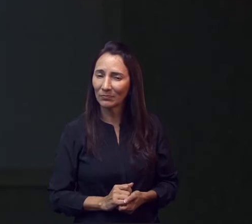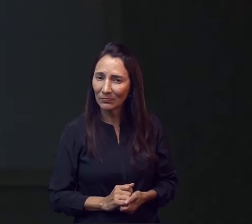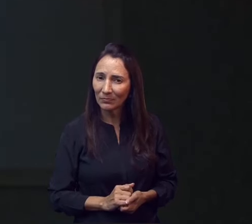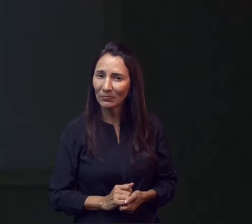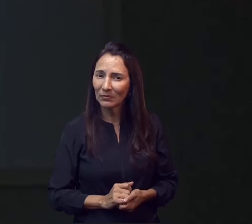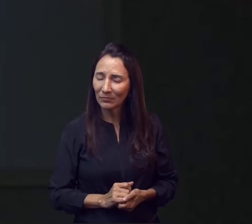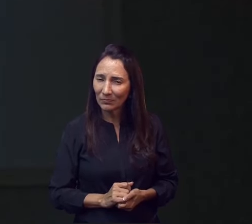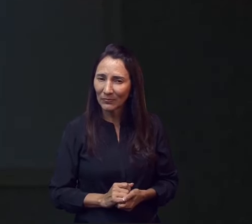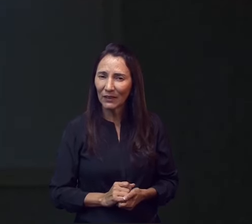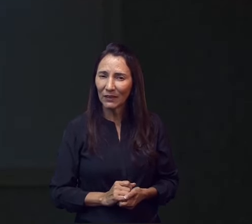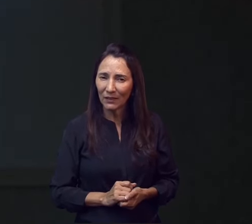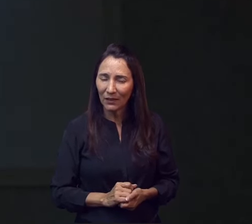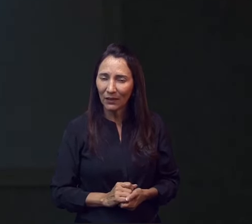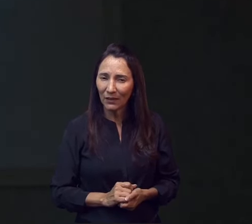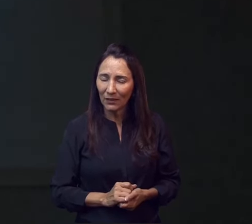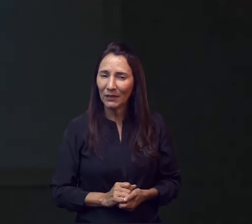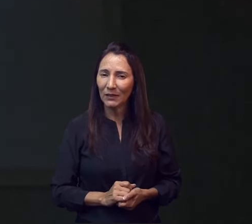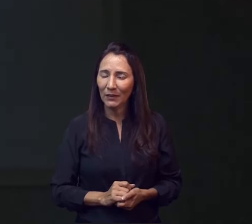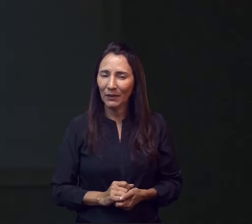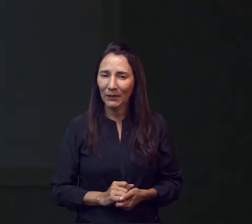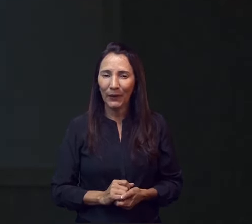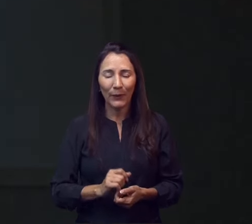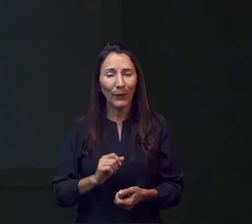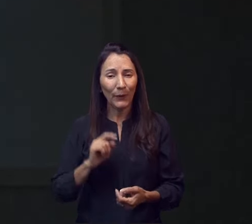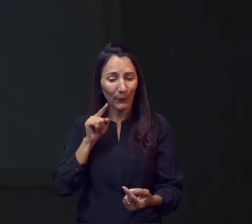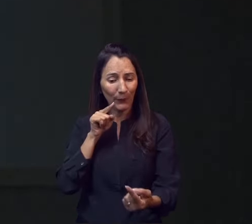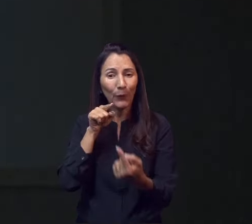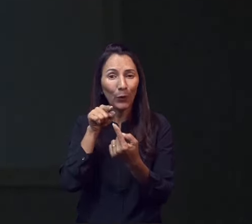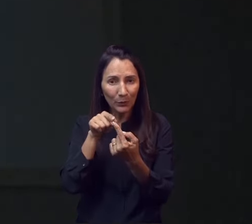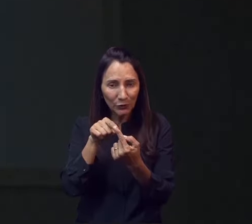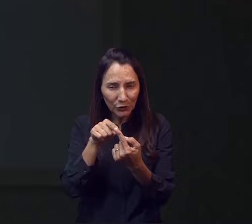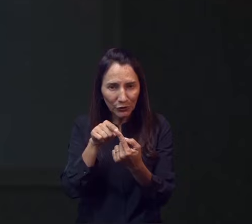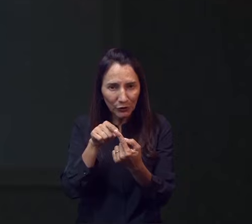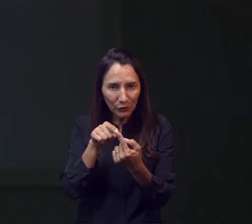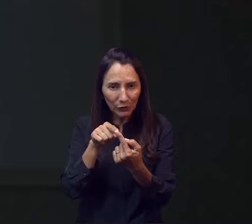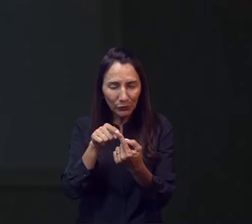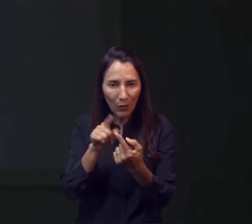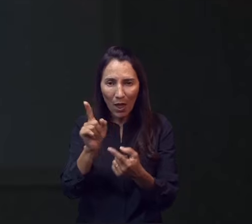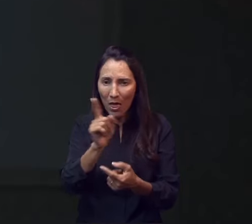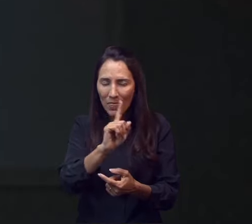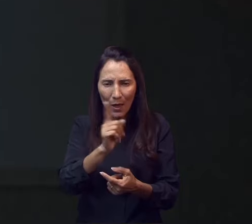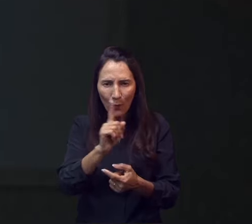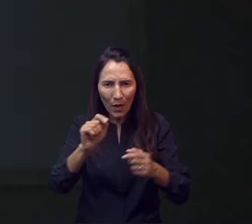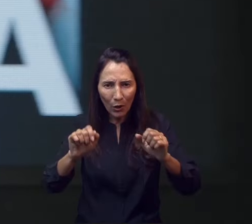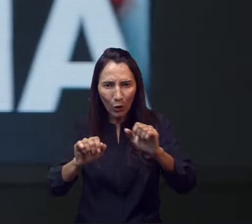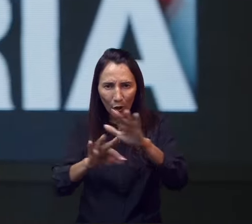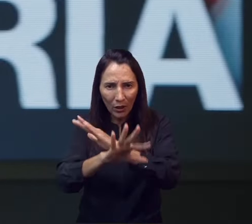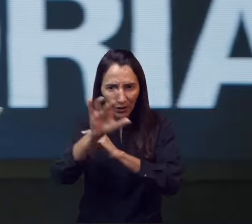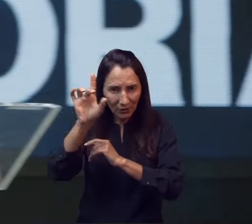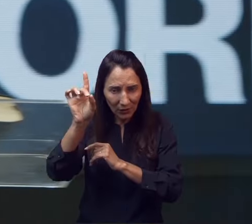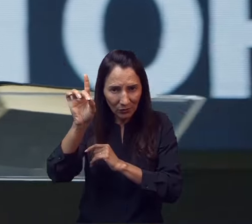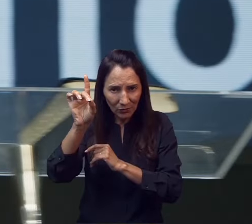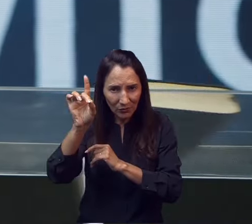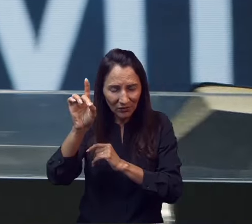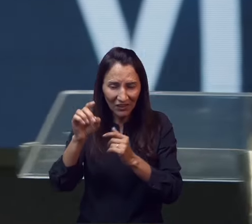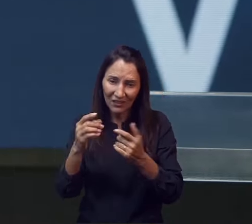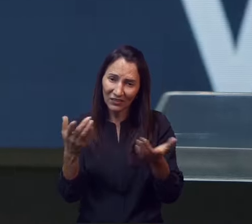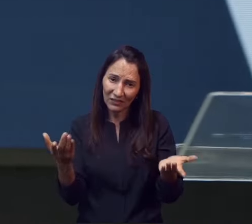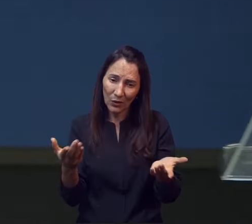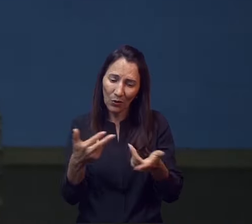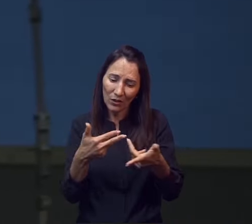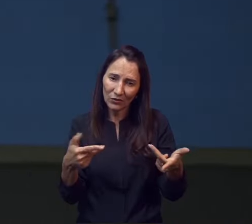se o final do Objetivo não for para Deus ser glorificado o que você tá pedindo ou pensando é